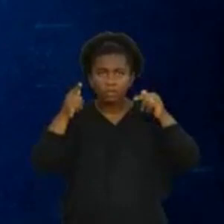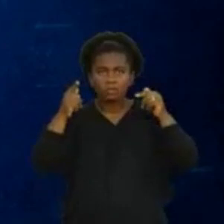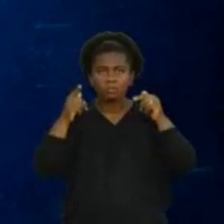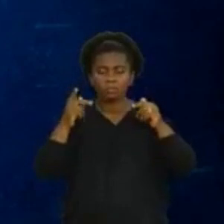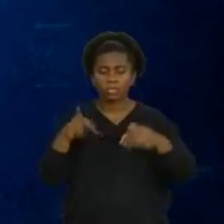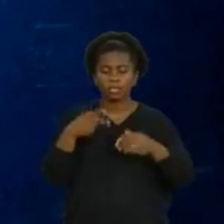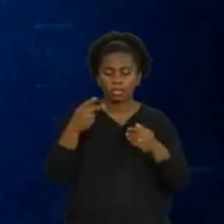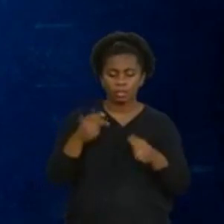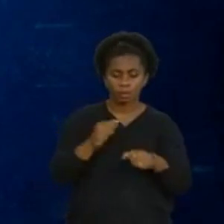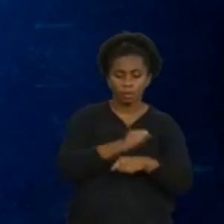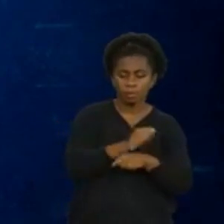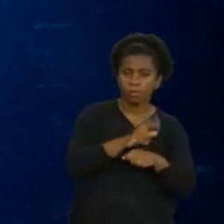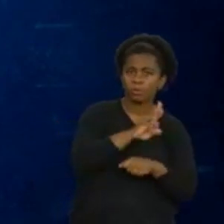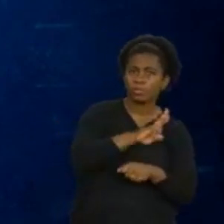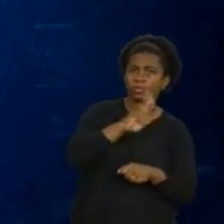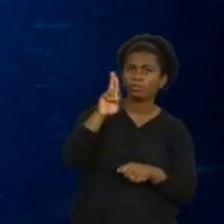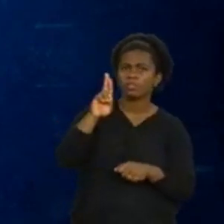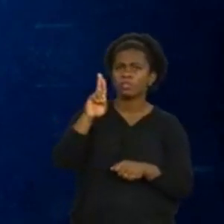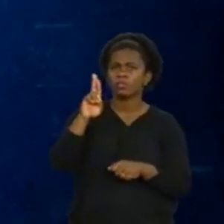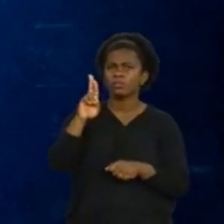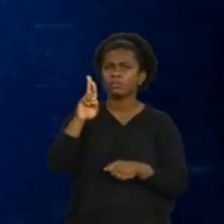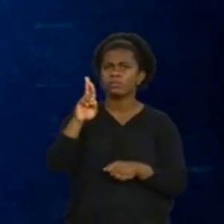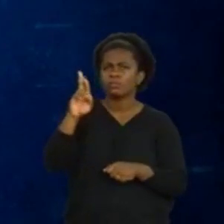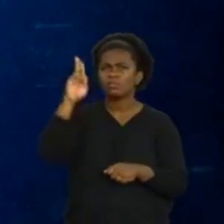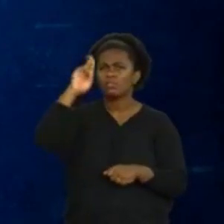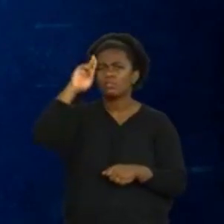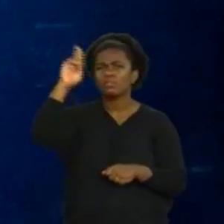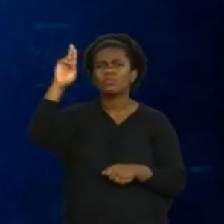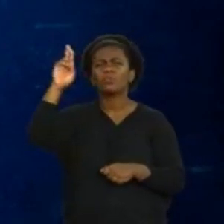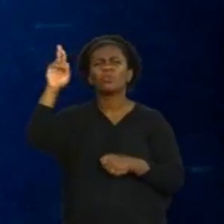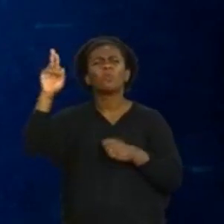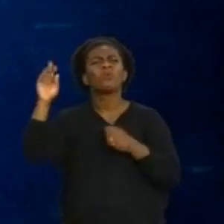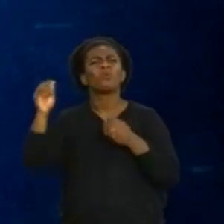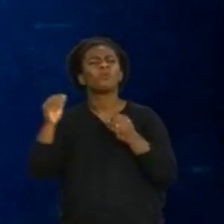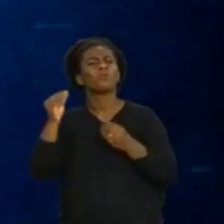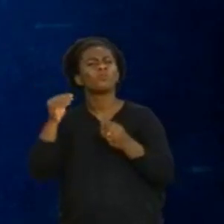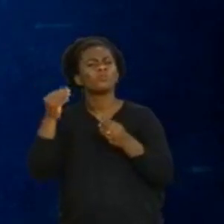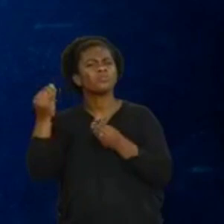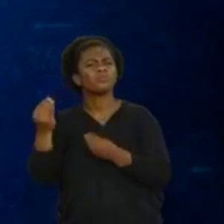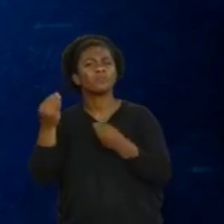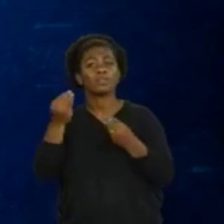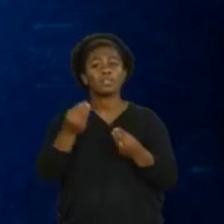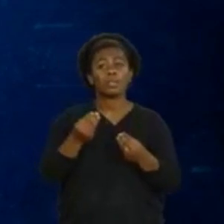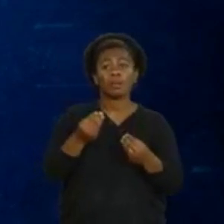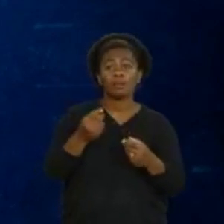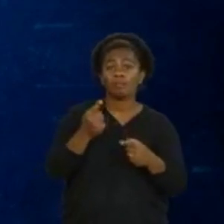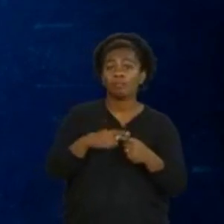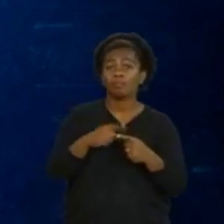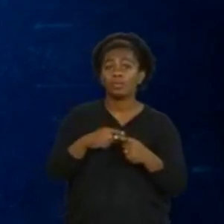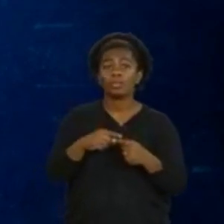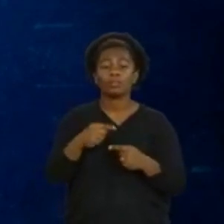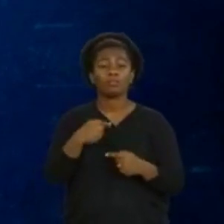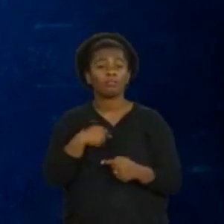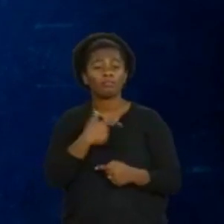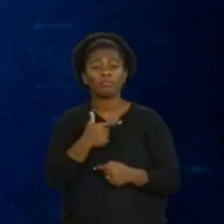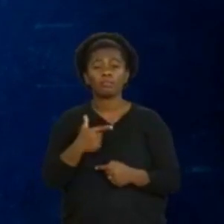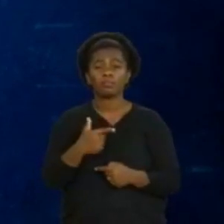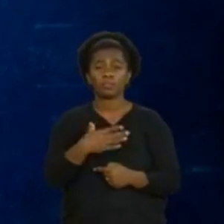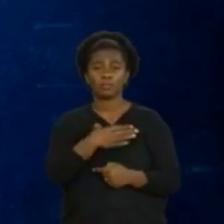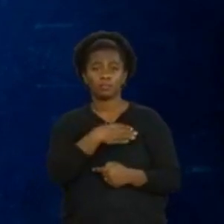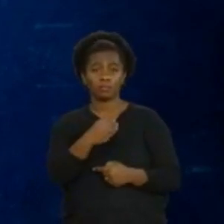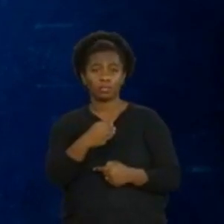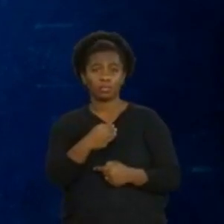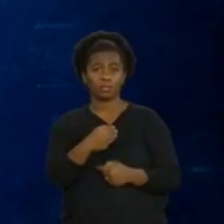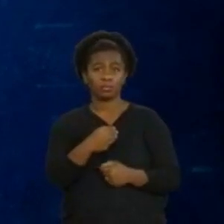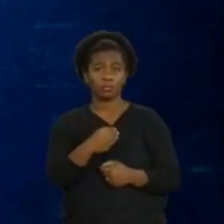Deus, que me hás de dar, pois ando sem filhos, e o mordomo da minha